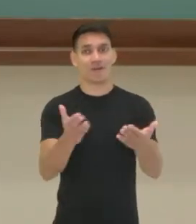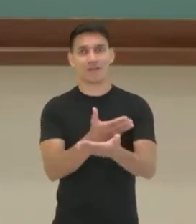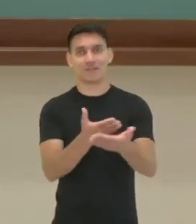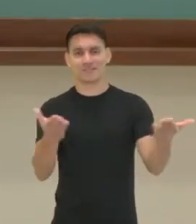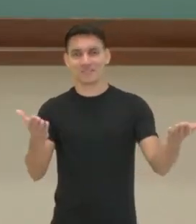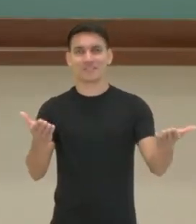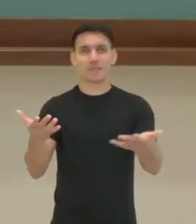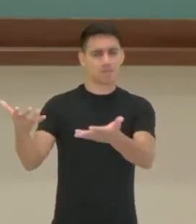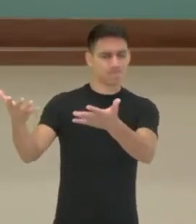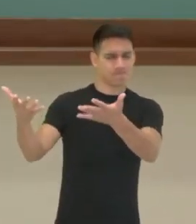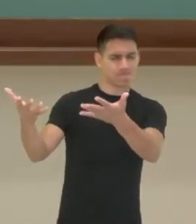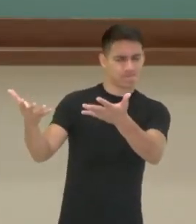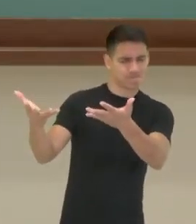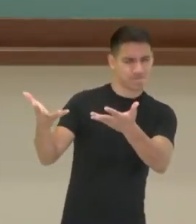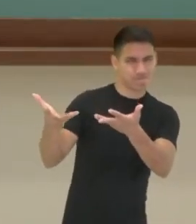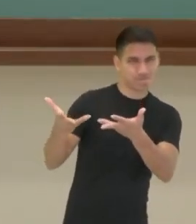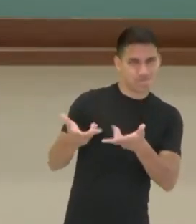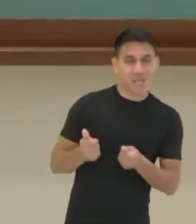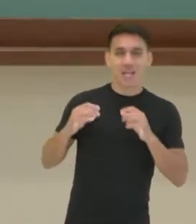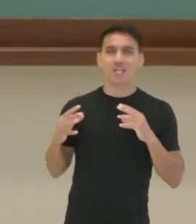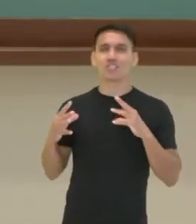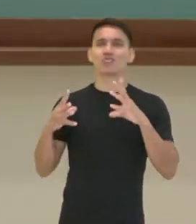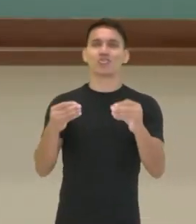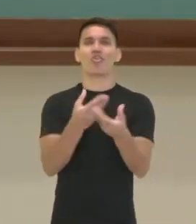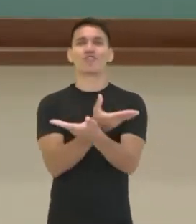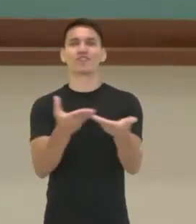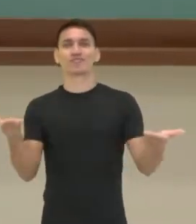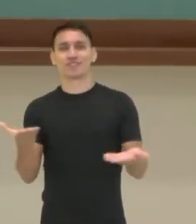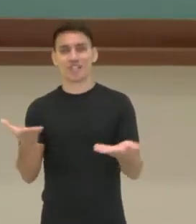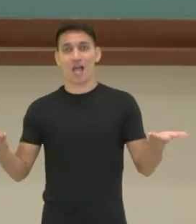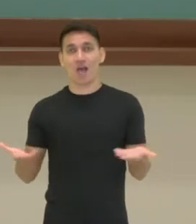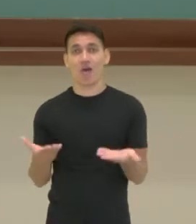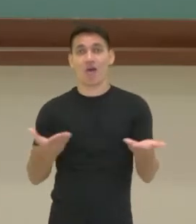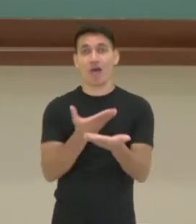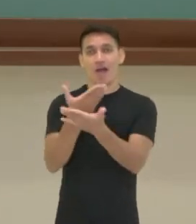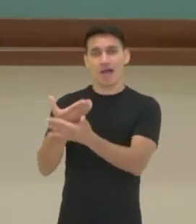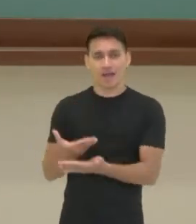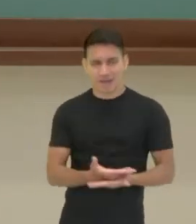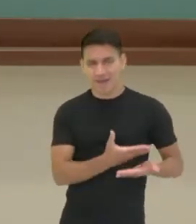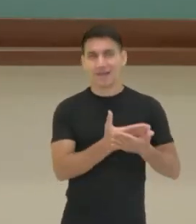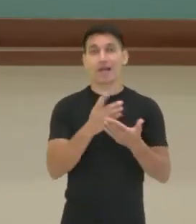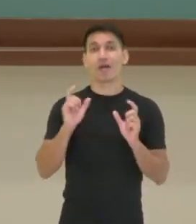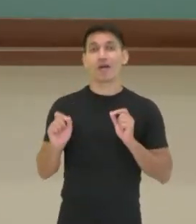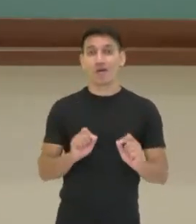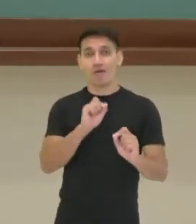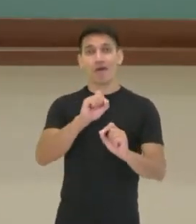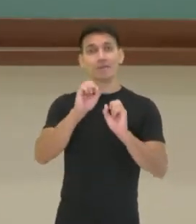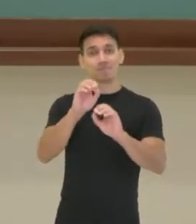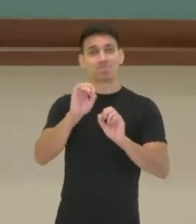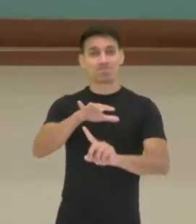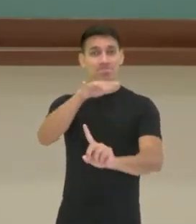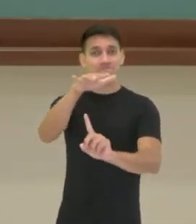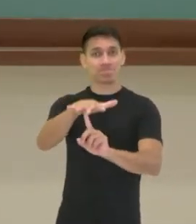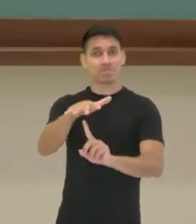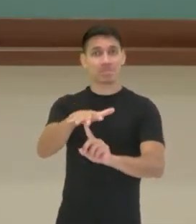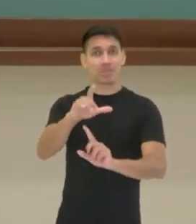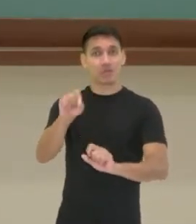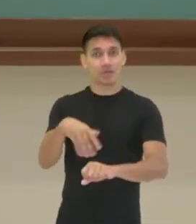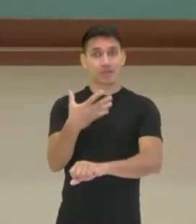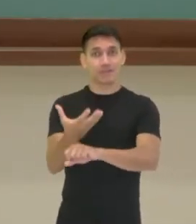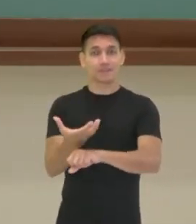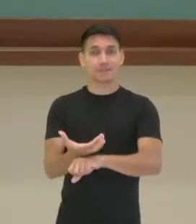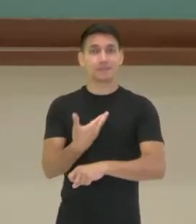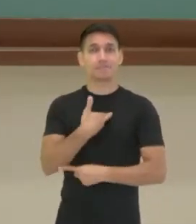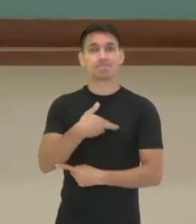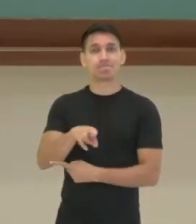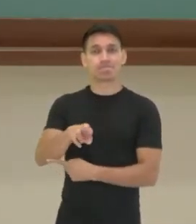Olá! Sejam todos e todas muito bem-vindos, muito bem-vindas a mais uma aula Paraná. Ensino